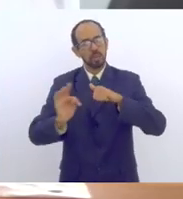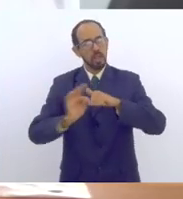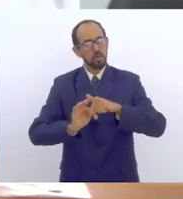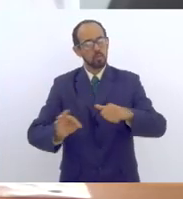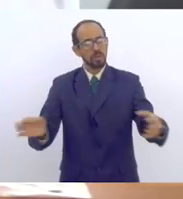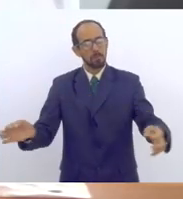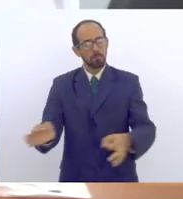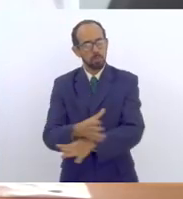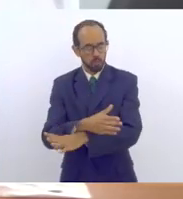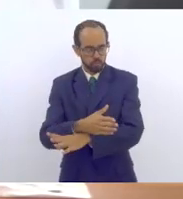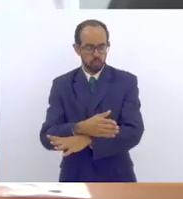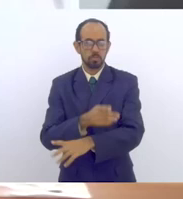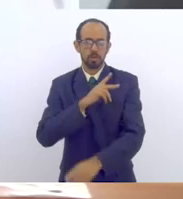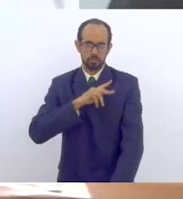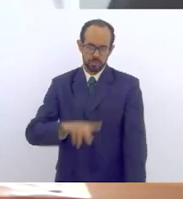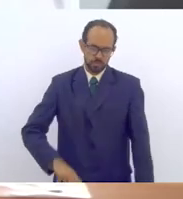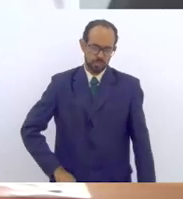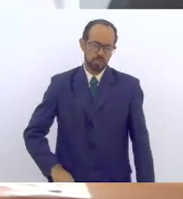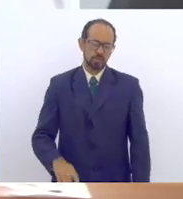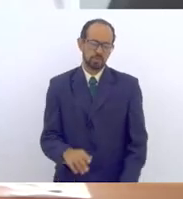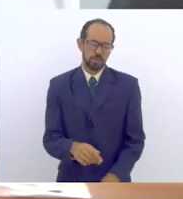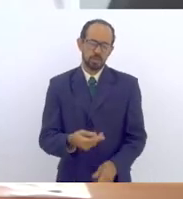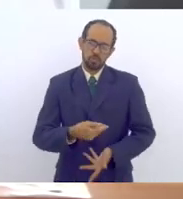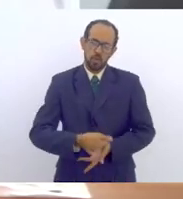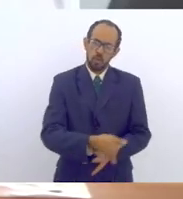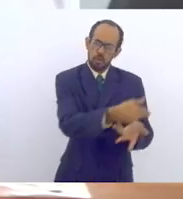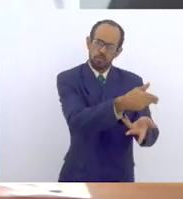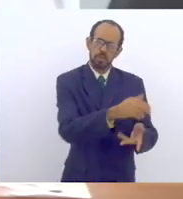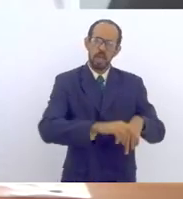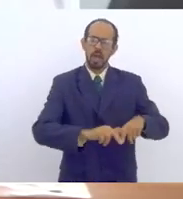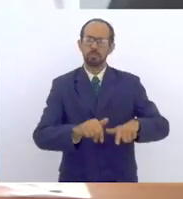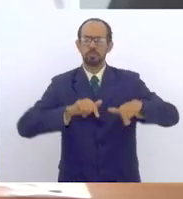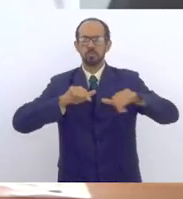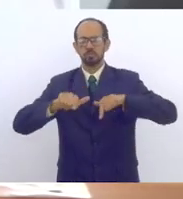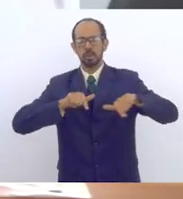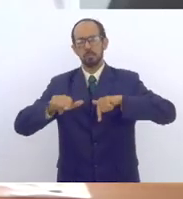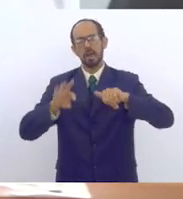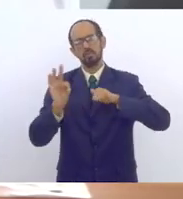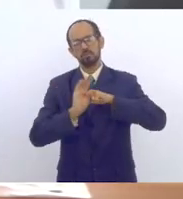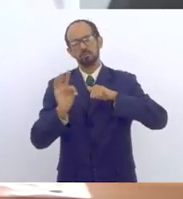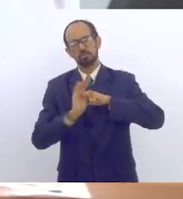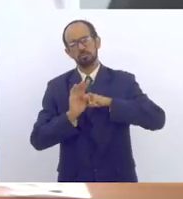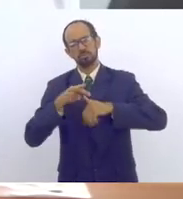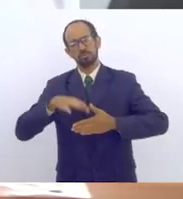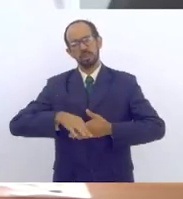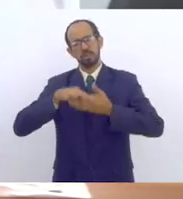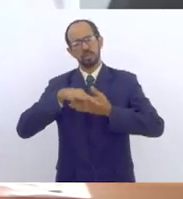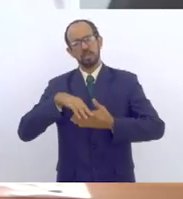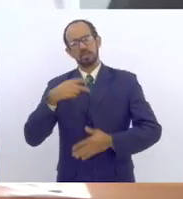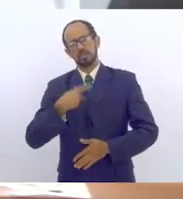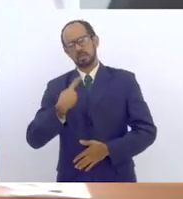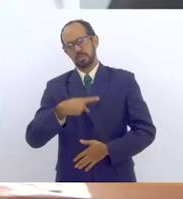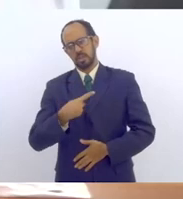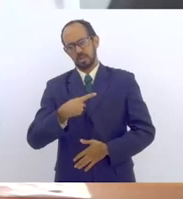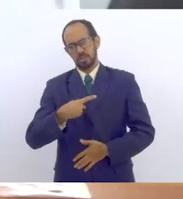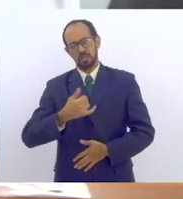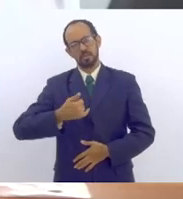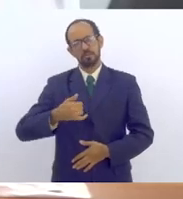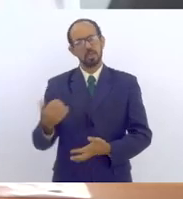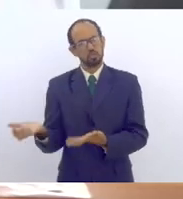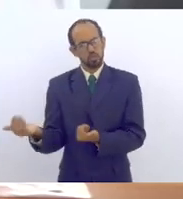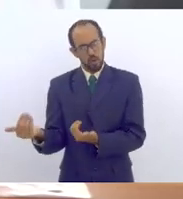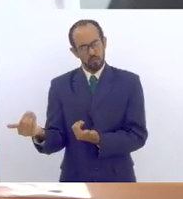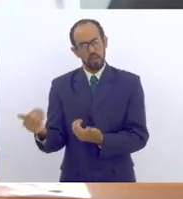presidir então ele foi convidado pelo trabalho técnico pela liderança que ele consegue ter apesar de por pouca idade Então tá de